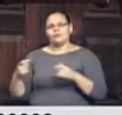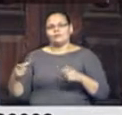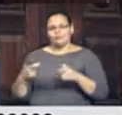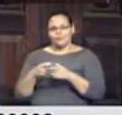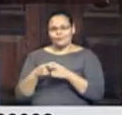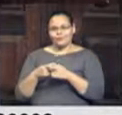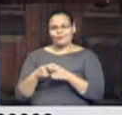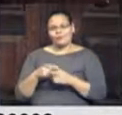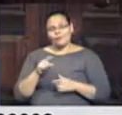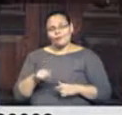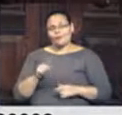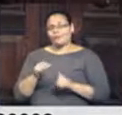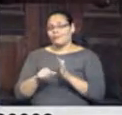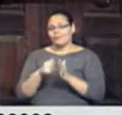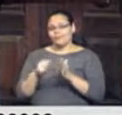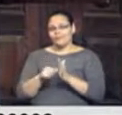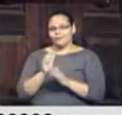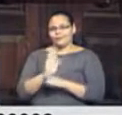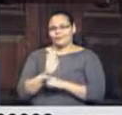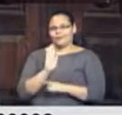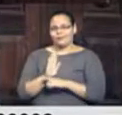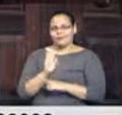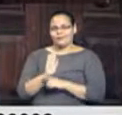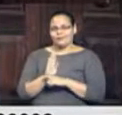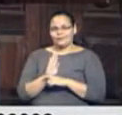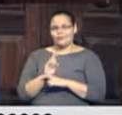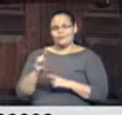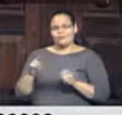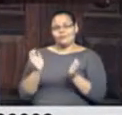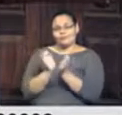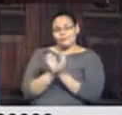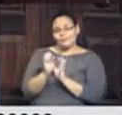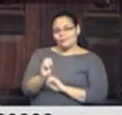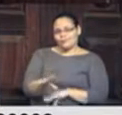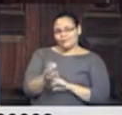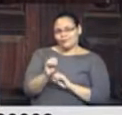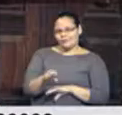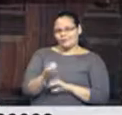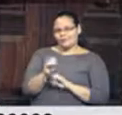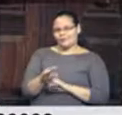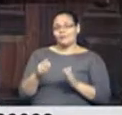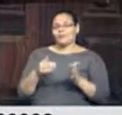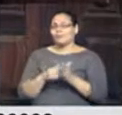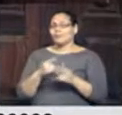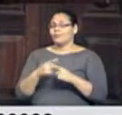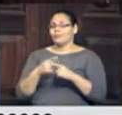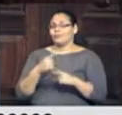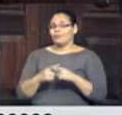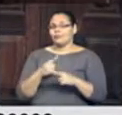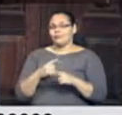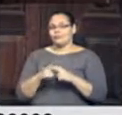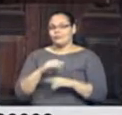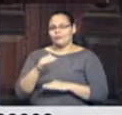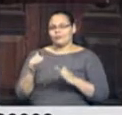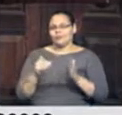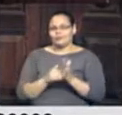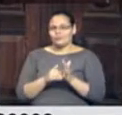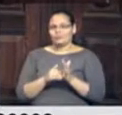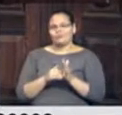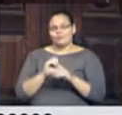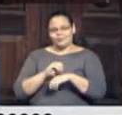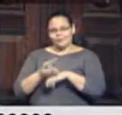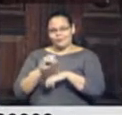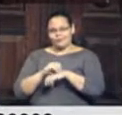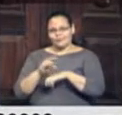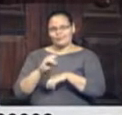É a primeira proteção que nós temos que fazer pela Comissão de Educação. Até porque todas as mensagens